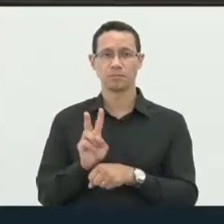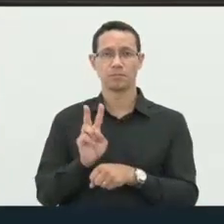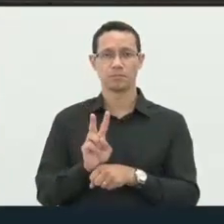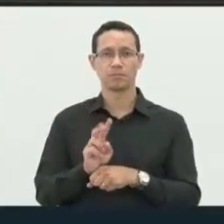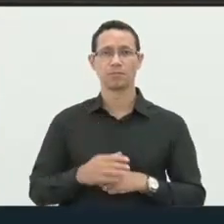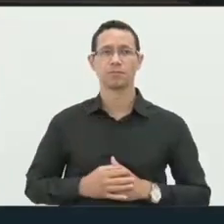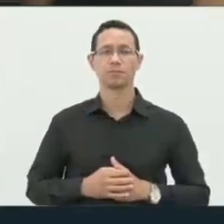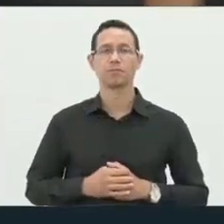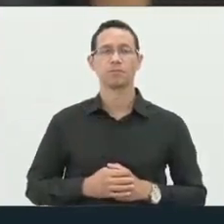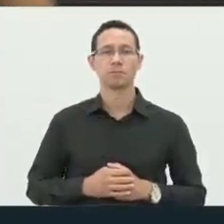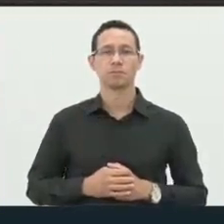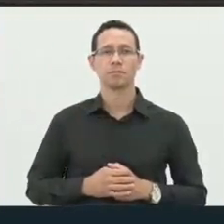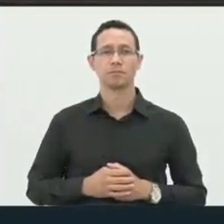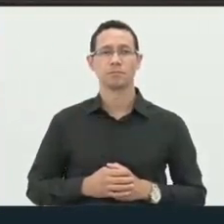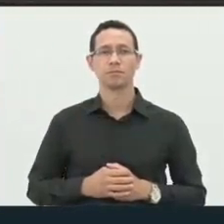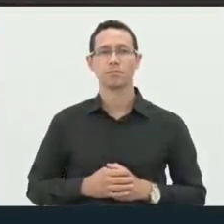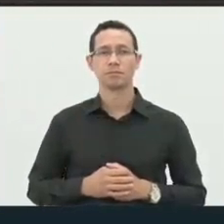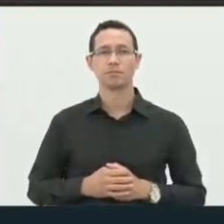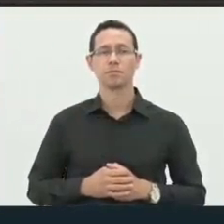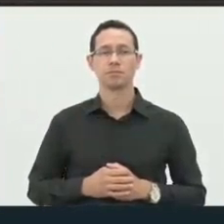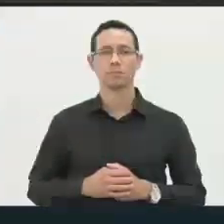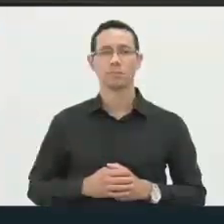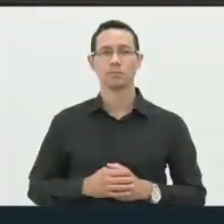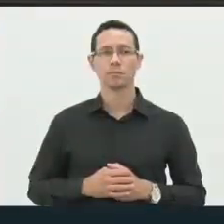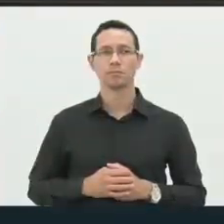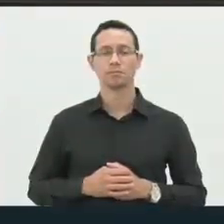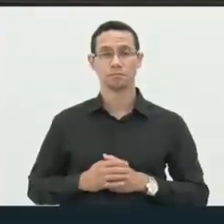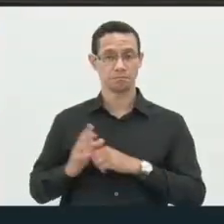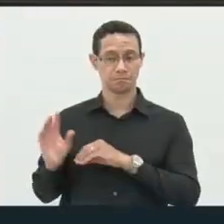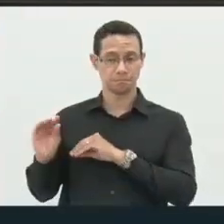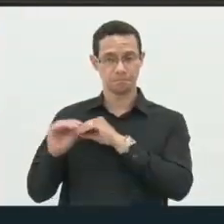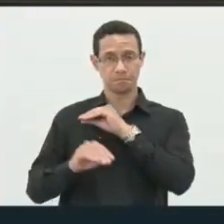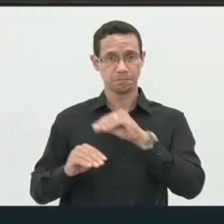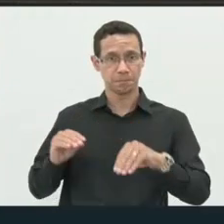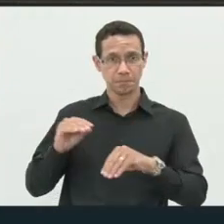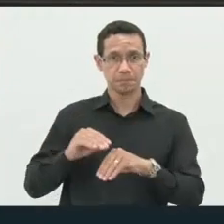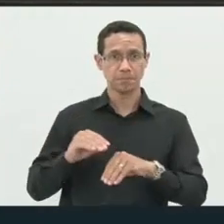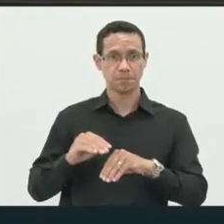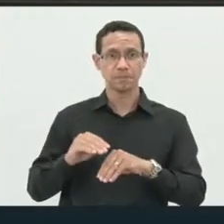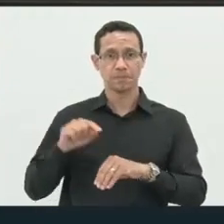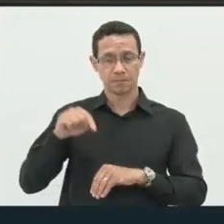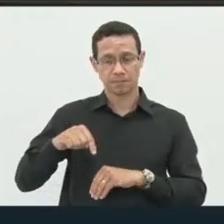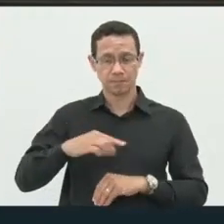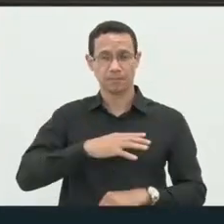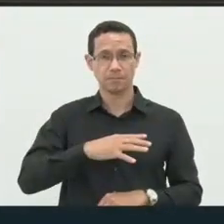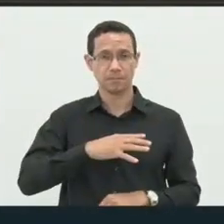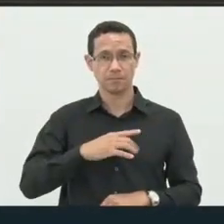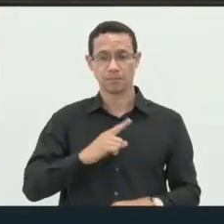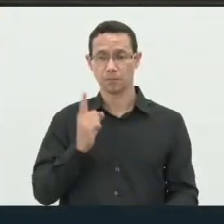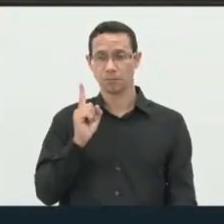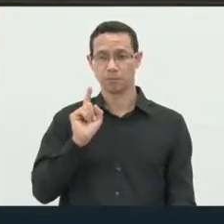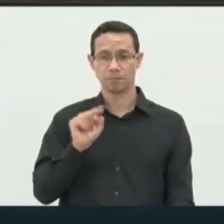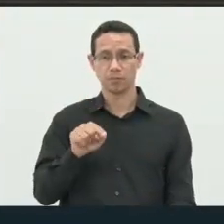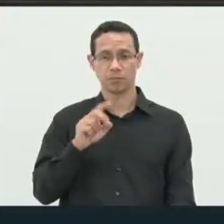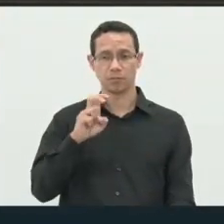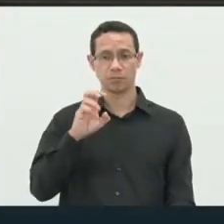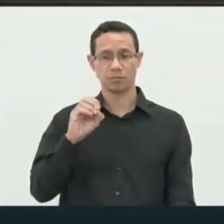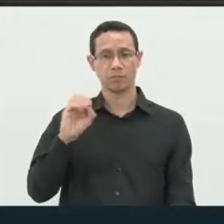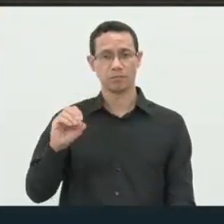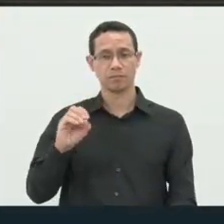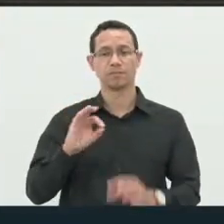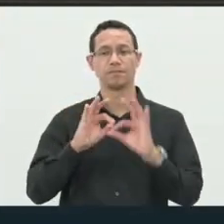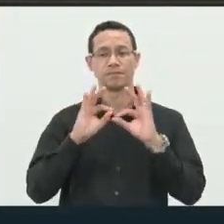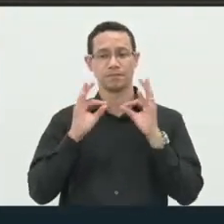tá mudando para nossa cidade aproximadamente 1.500 famílias ali